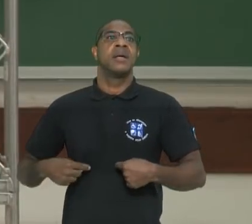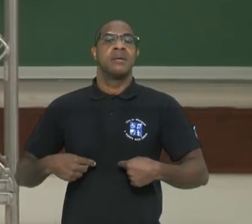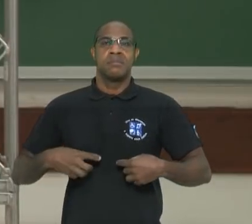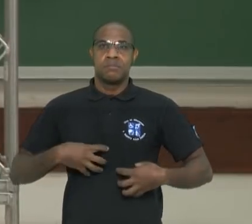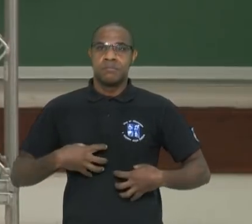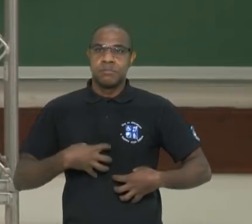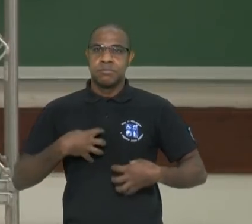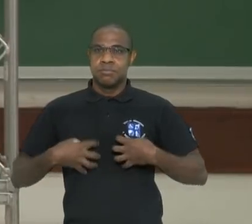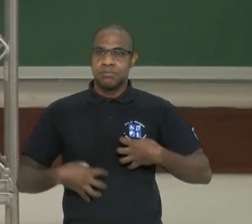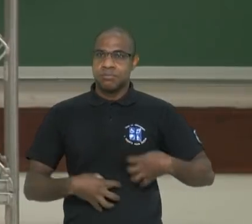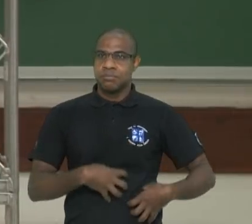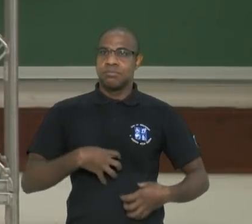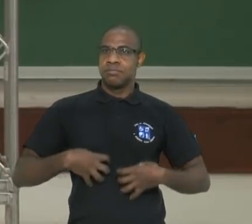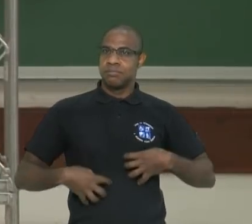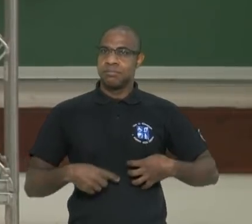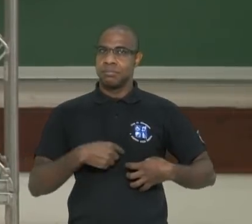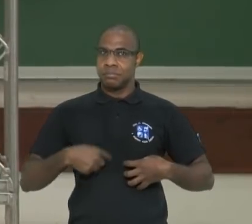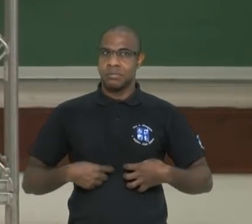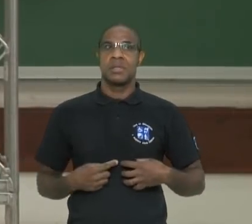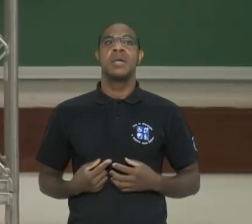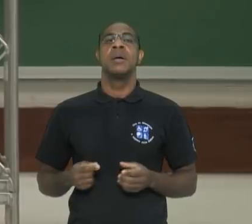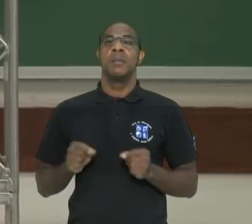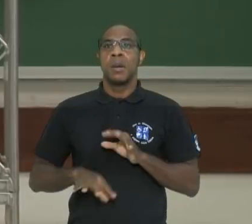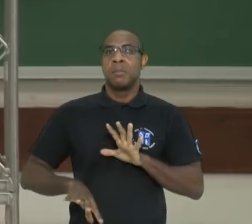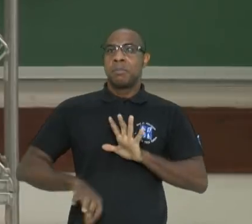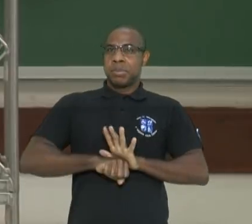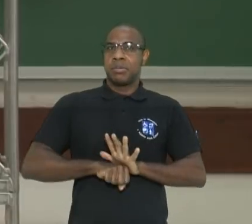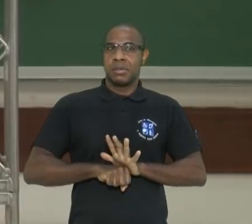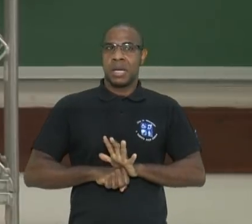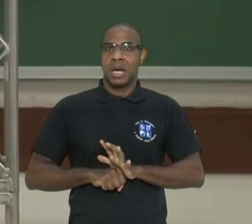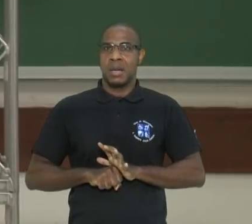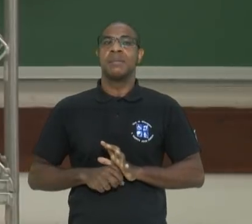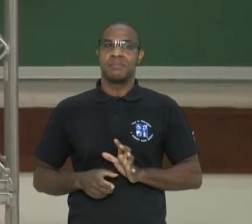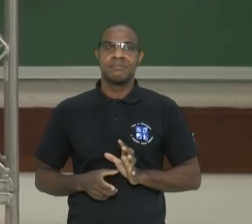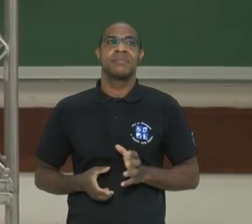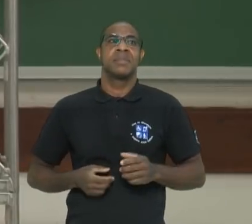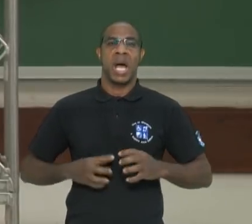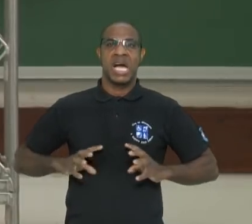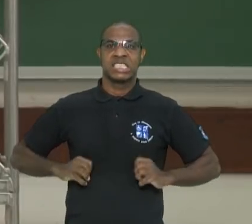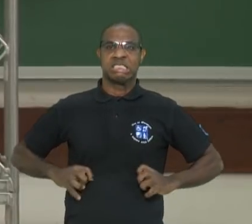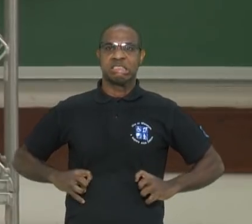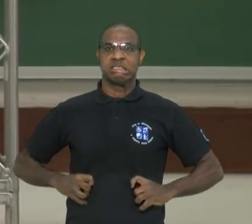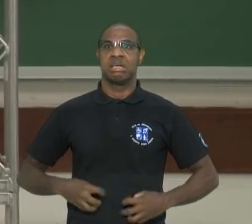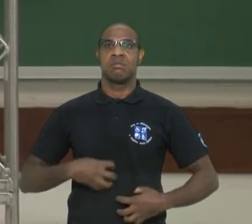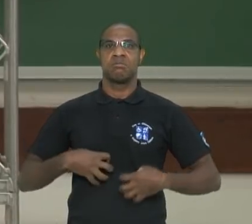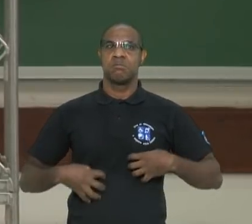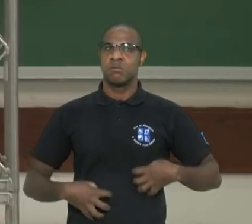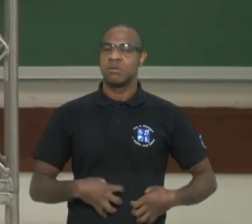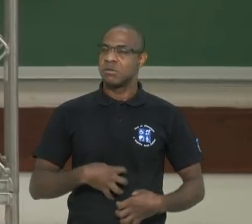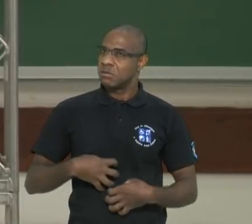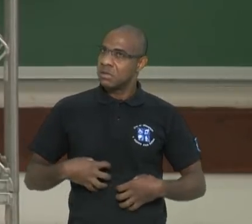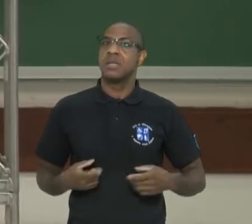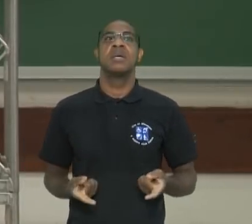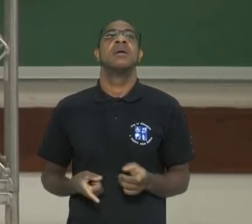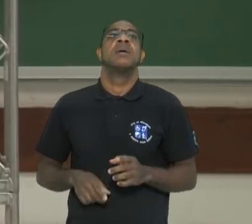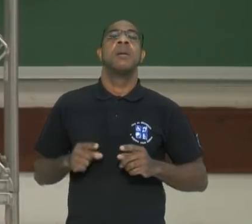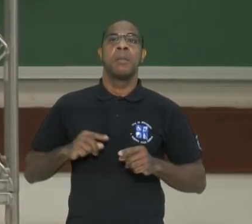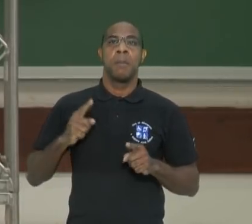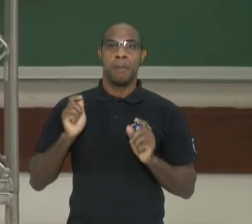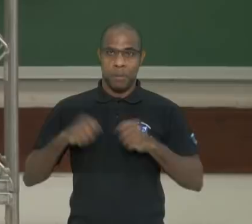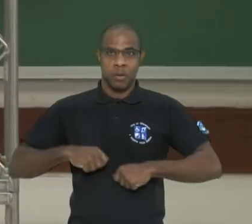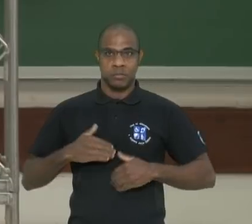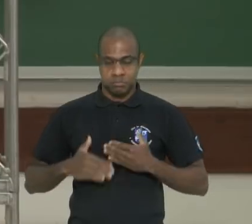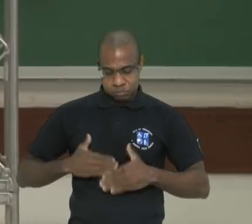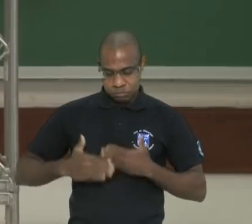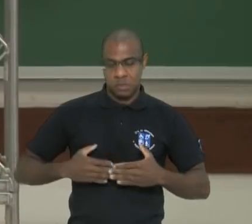Existem várias espécies do protozoário Leishmania que causam essa doença, que pode então se desenvolver de